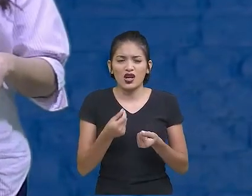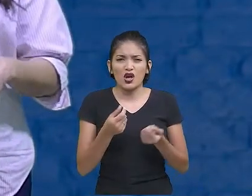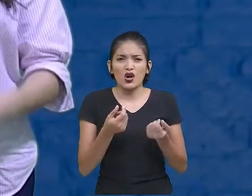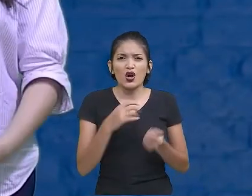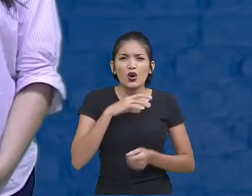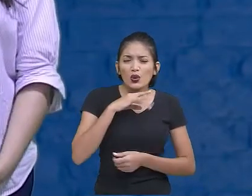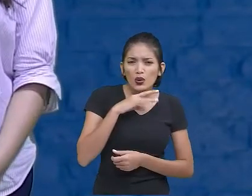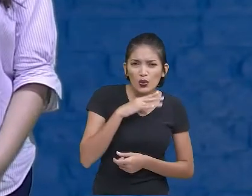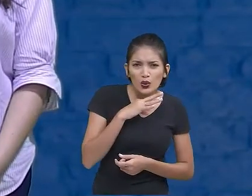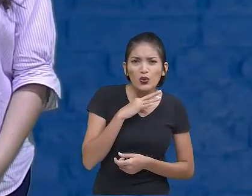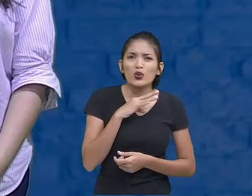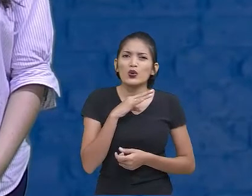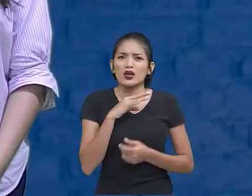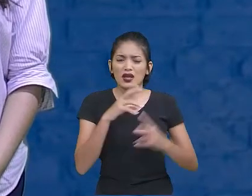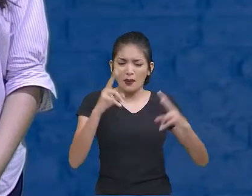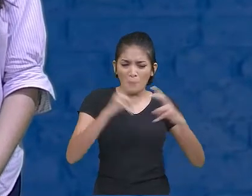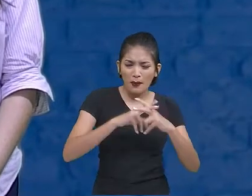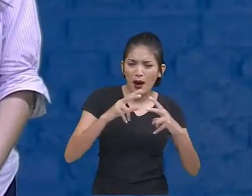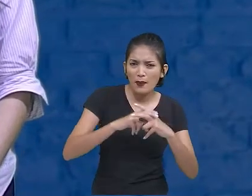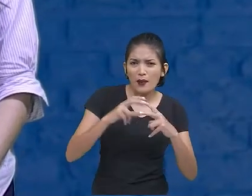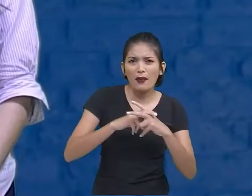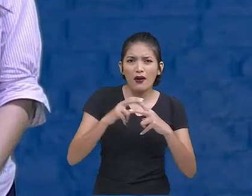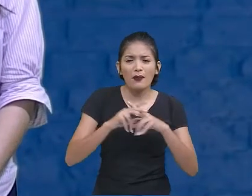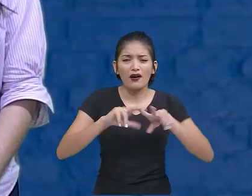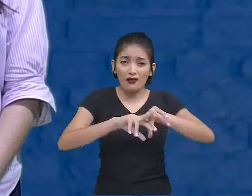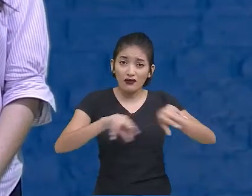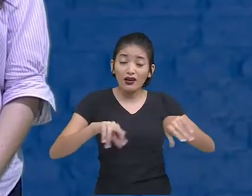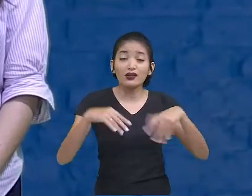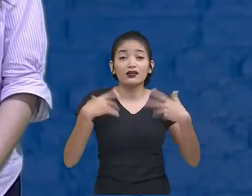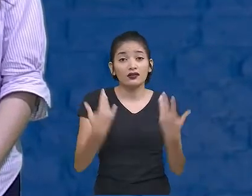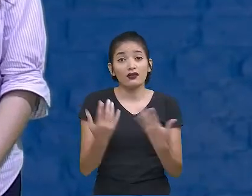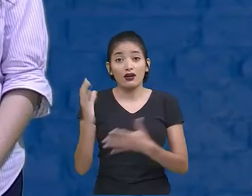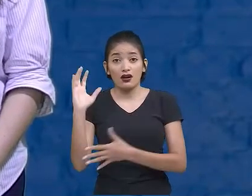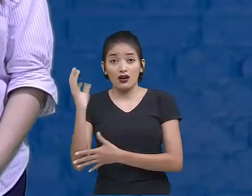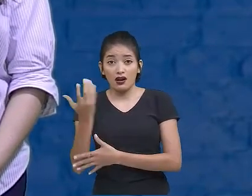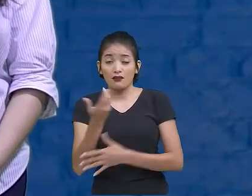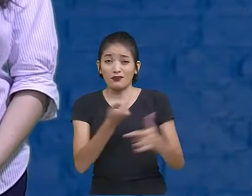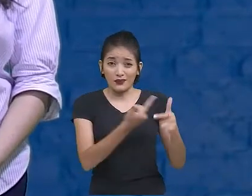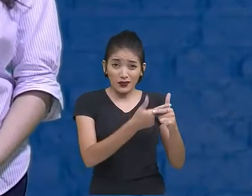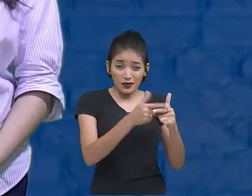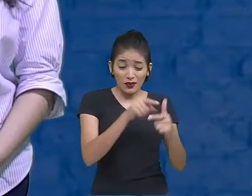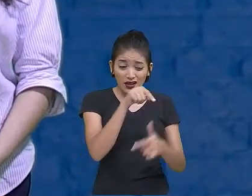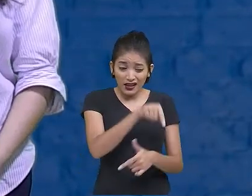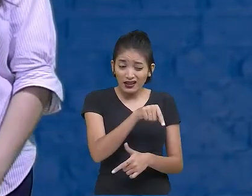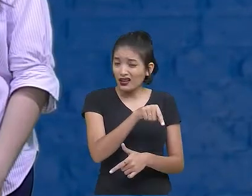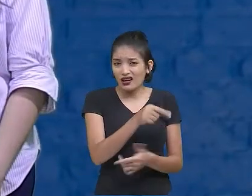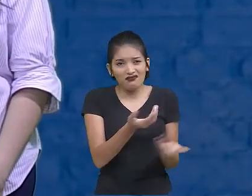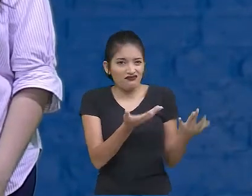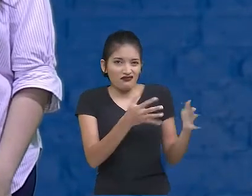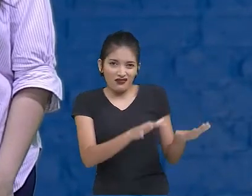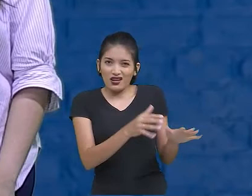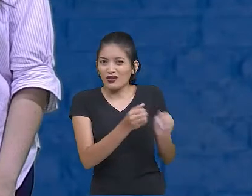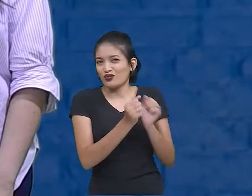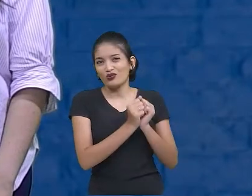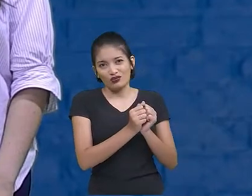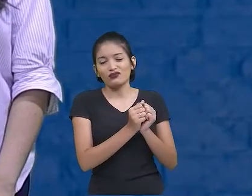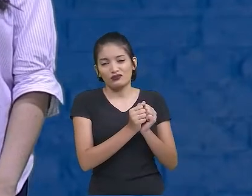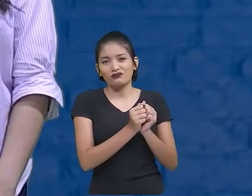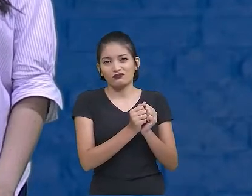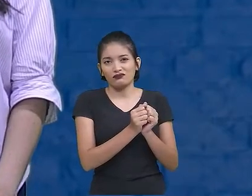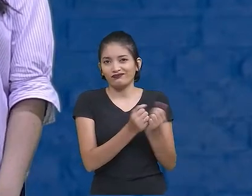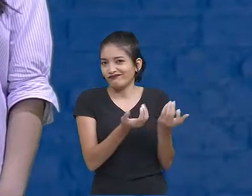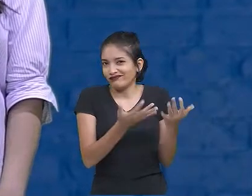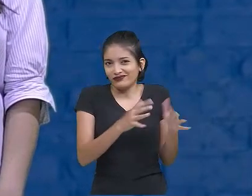gosto, batendo, né? Então, são situações em que aquele colega, ele não vai mais nem querer ficar comigo. Não vai